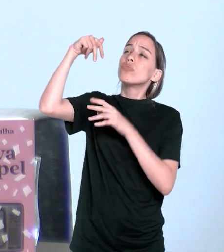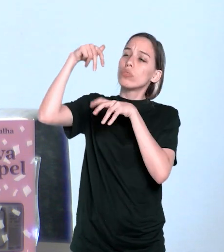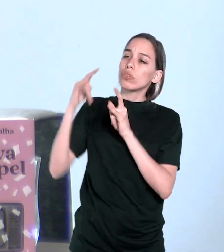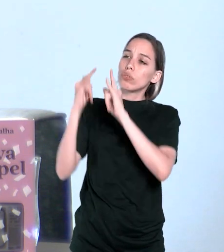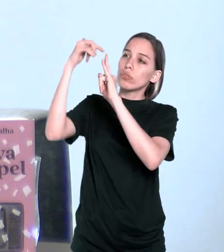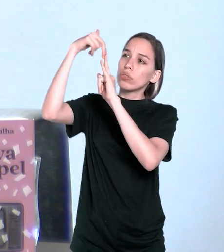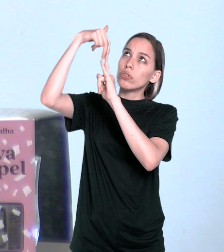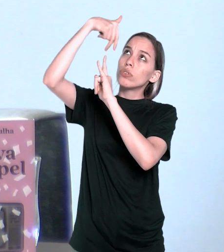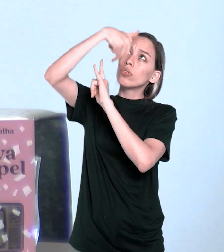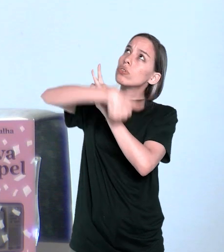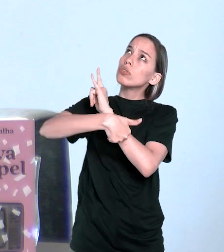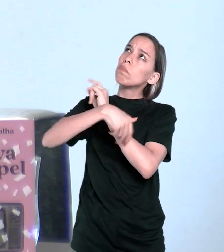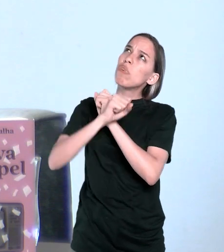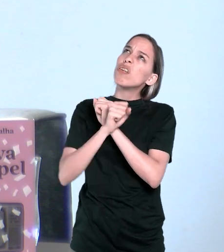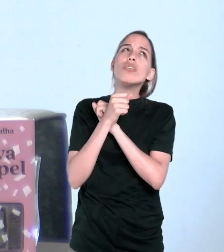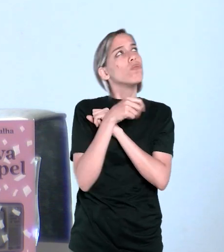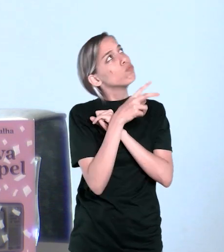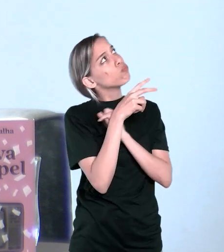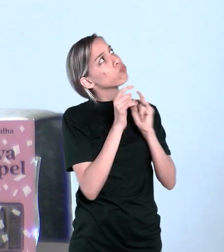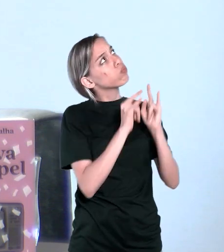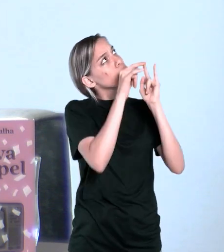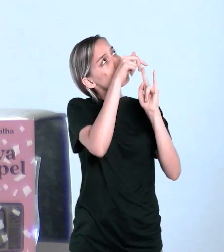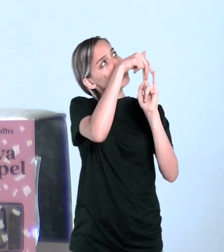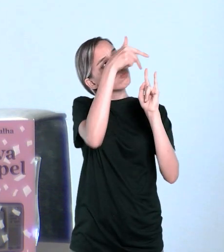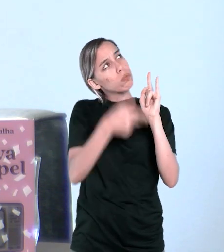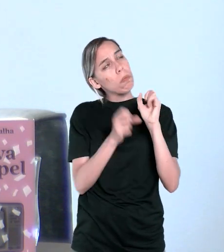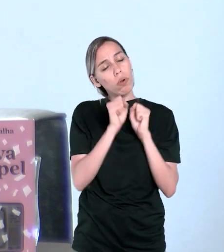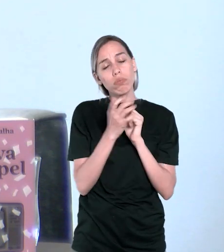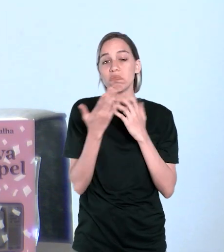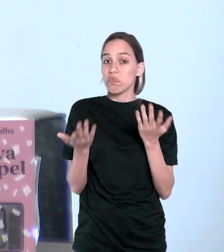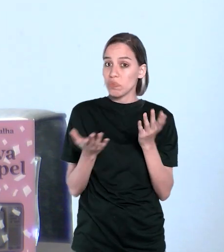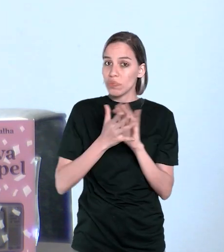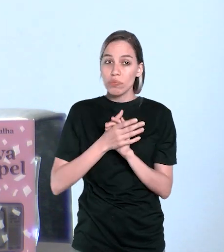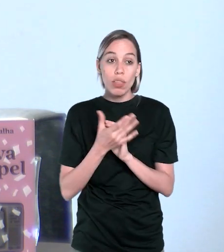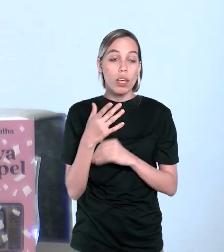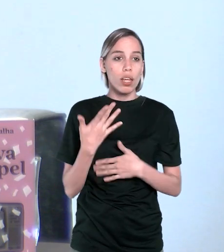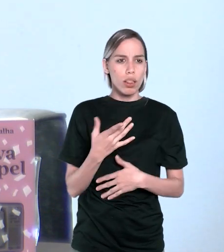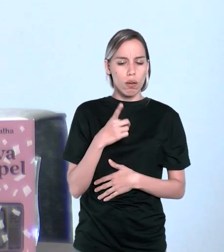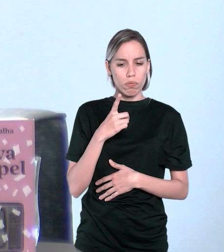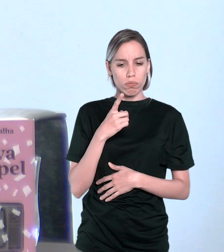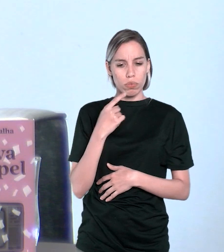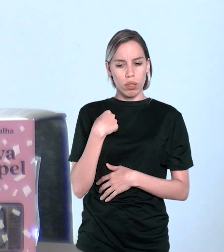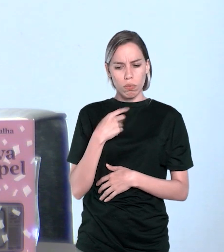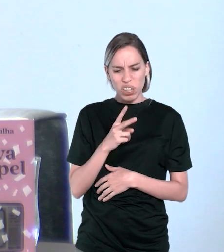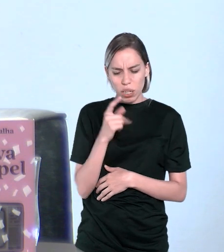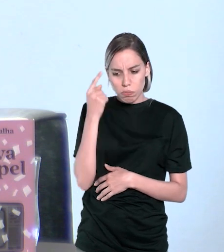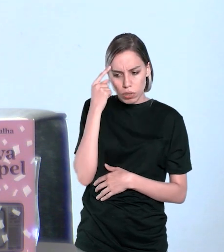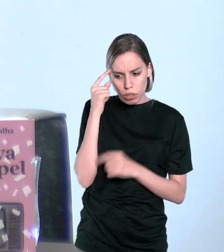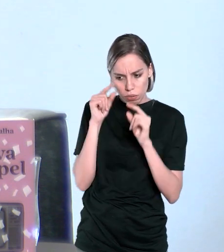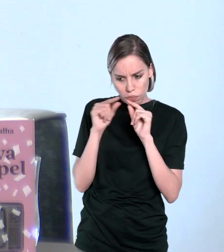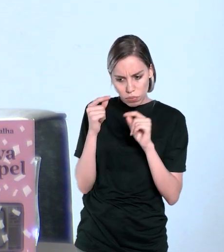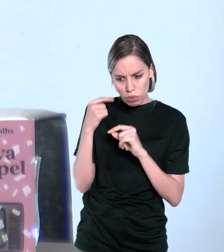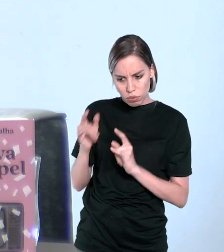existe uma forma de você escrever que, se você tem uma frase, essa frase ela tem muita informação, essa frase.